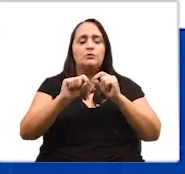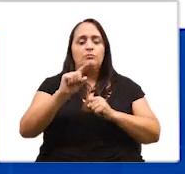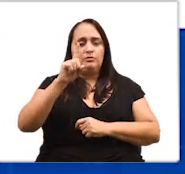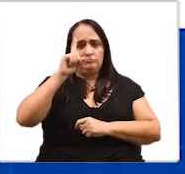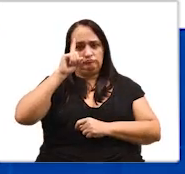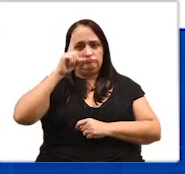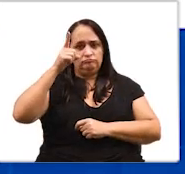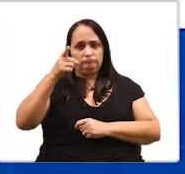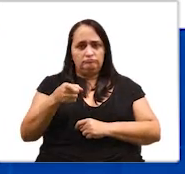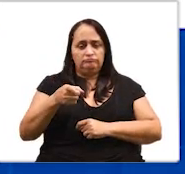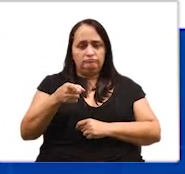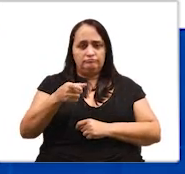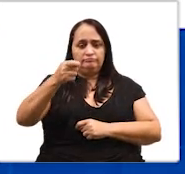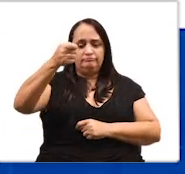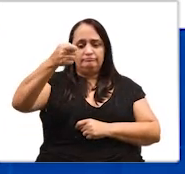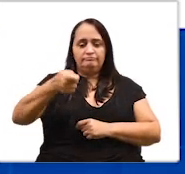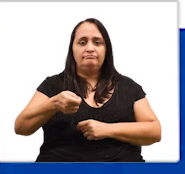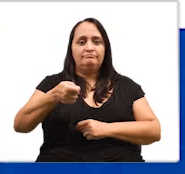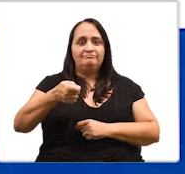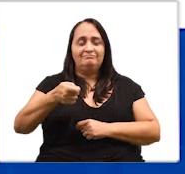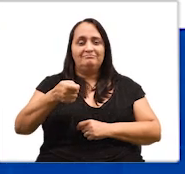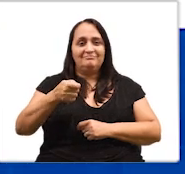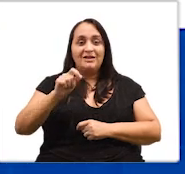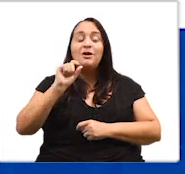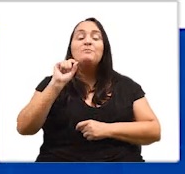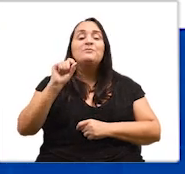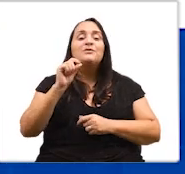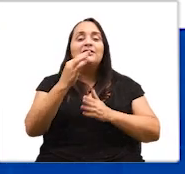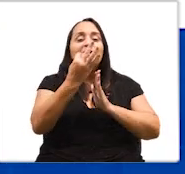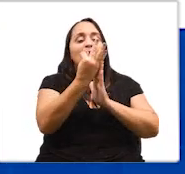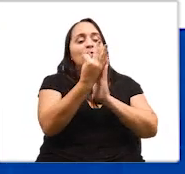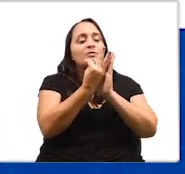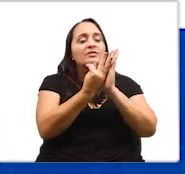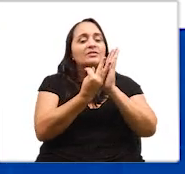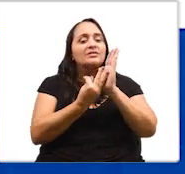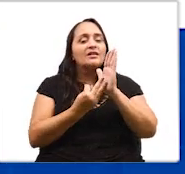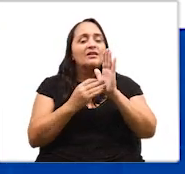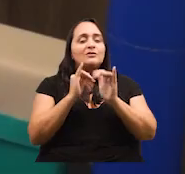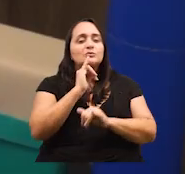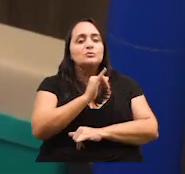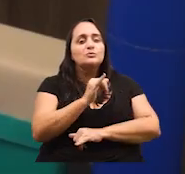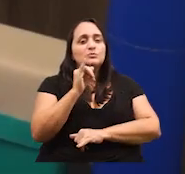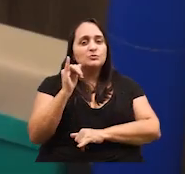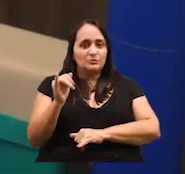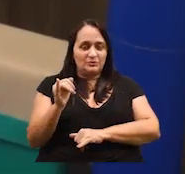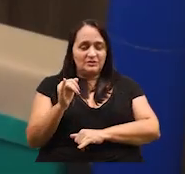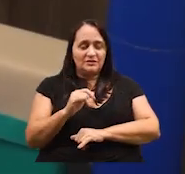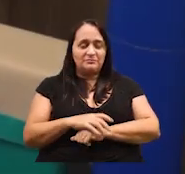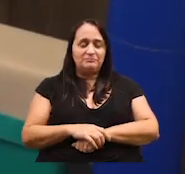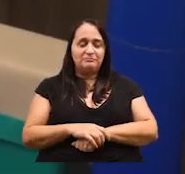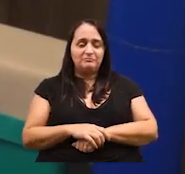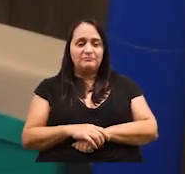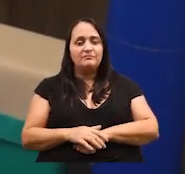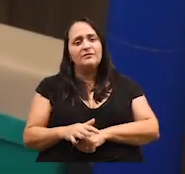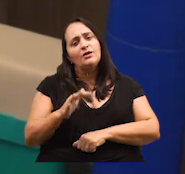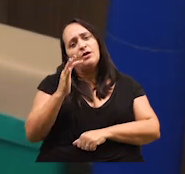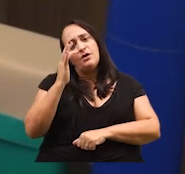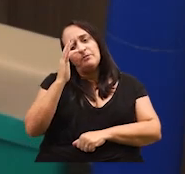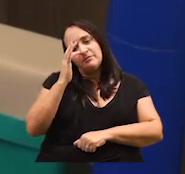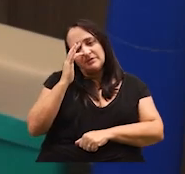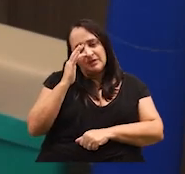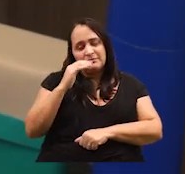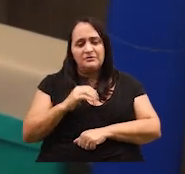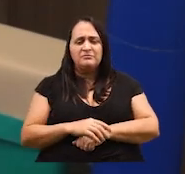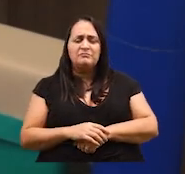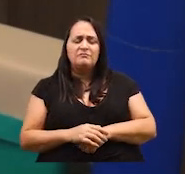Logo, elas estão no grupo dos textos instrucionais, tá? Então, observe, verbos